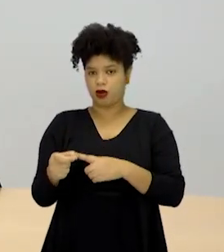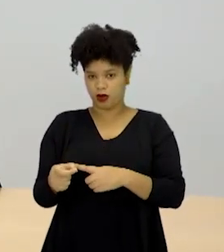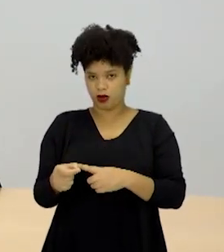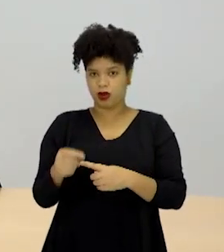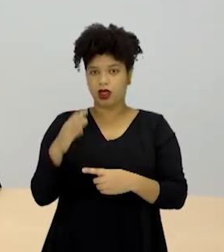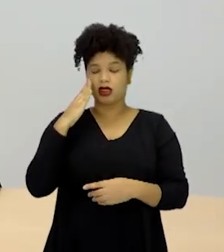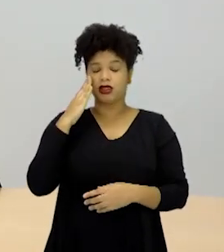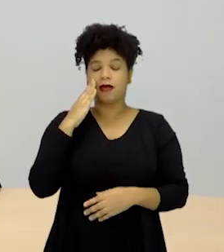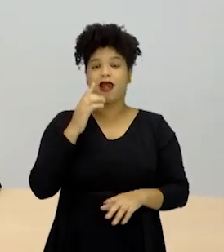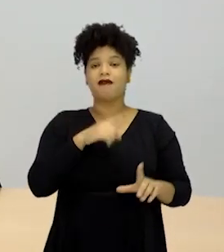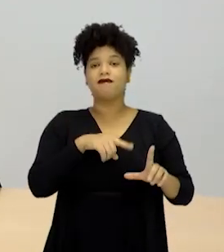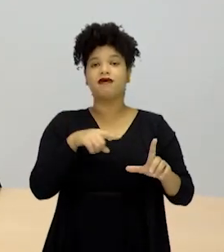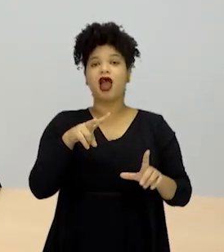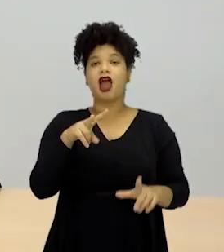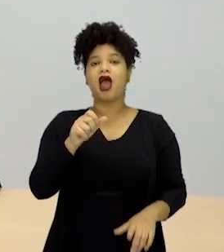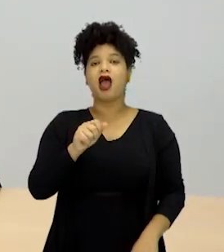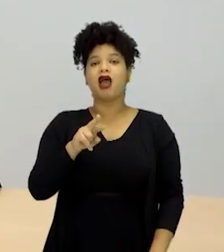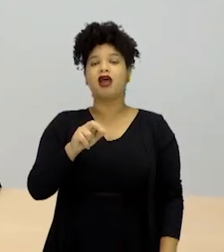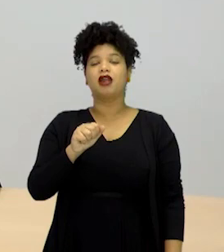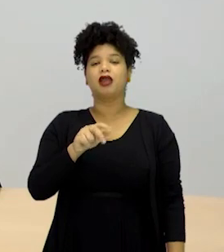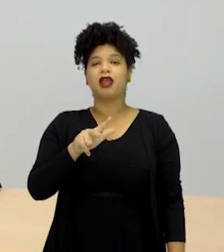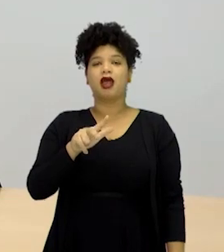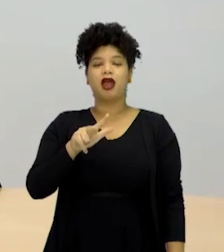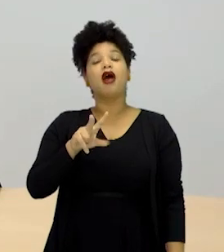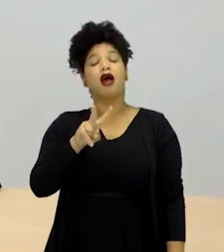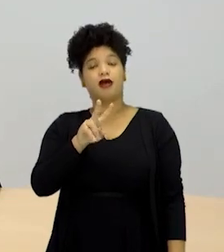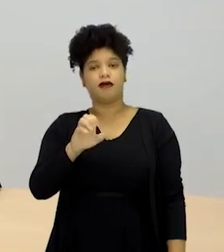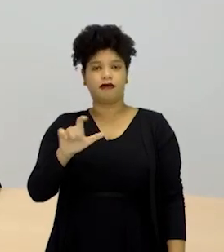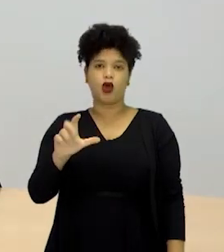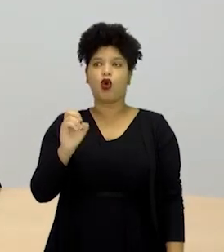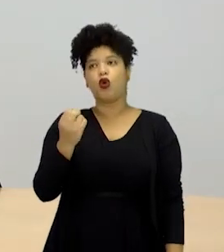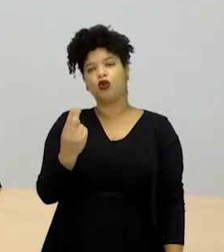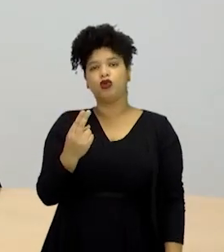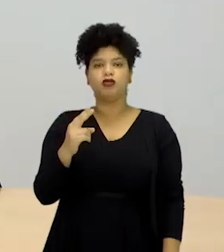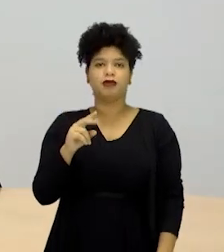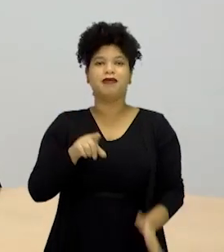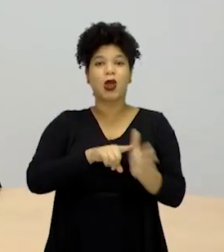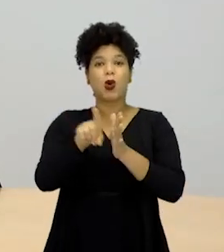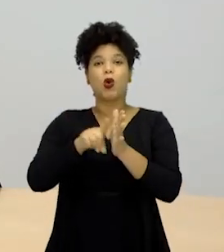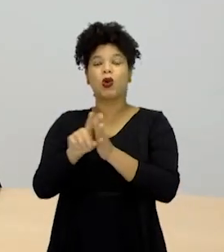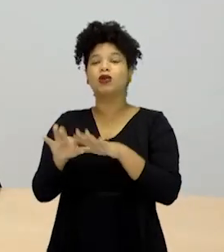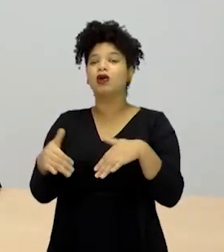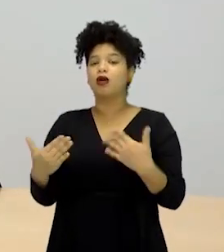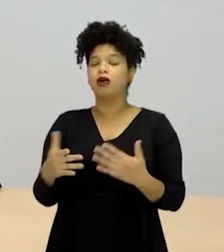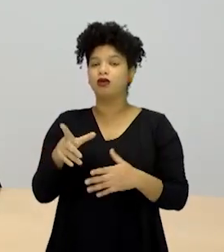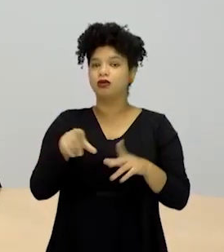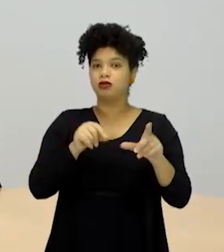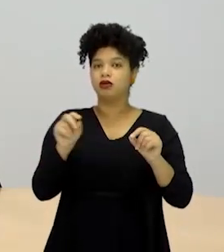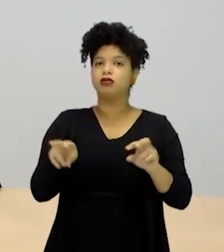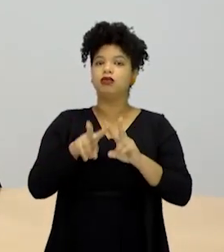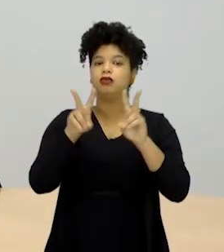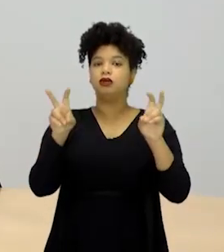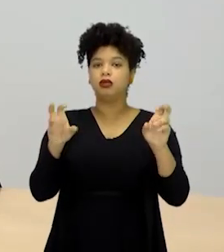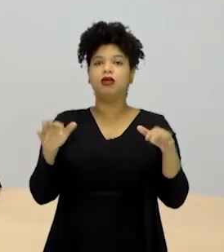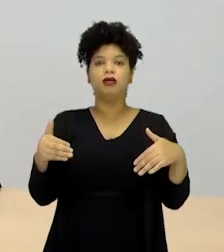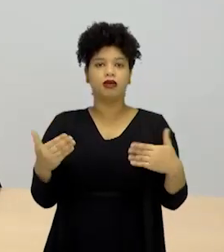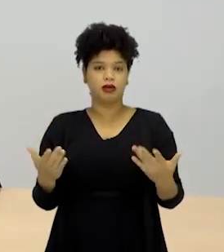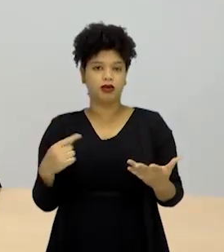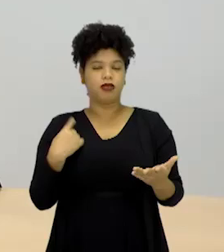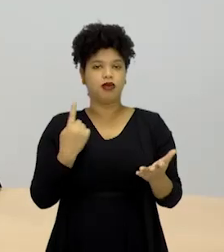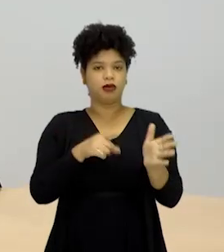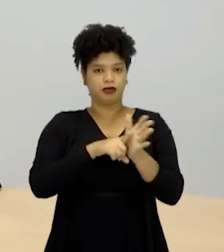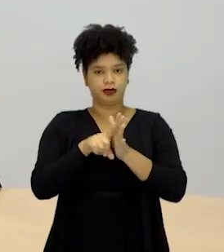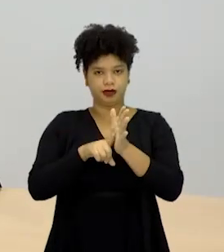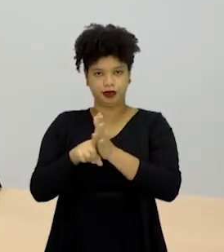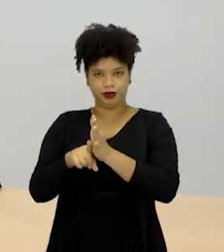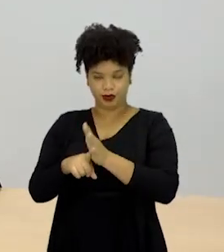tipo de variável, né, o tipo de pergunta que vai fazer, escolhe a nossa amostra, não é isso? O termo que a gente quer pesquisar, e a gente